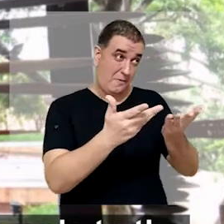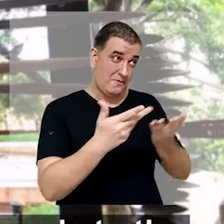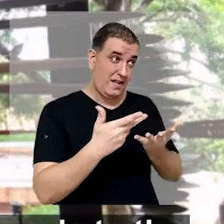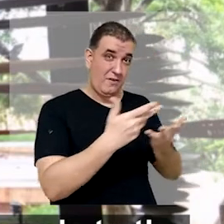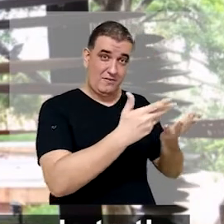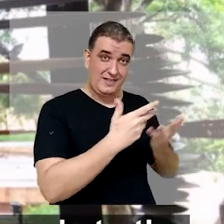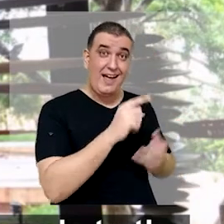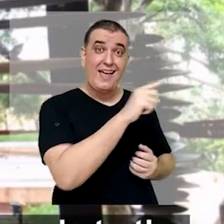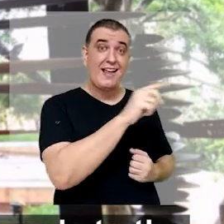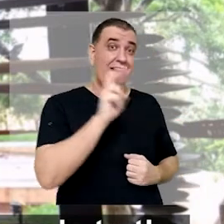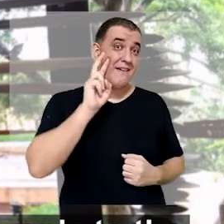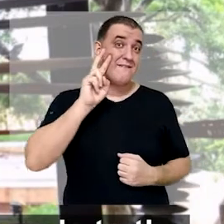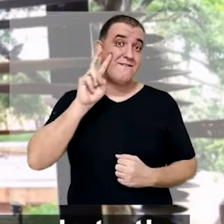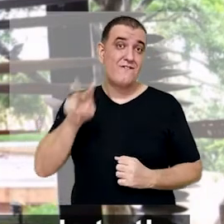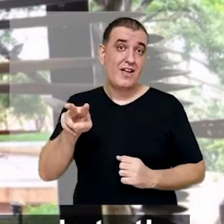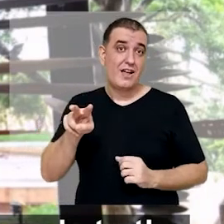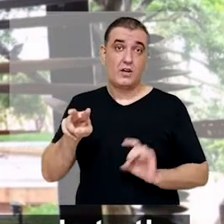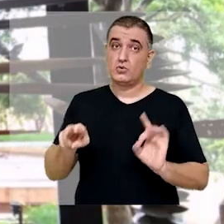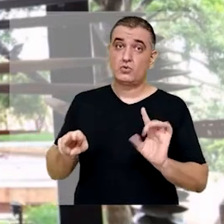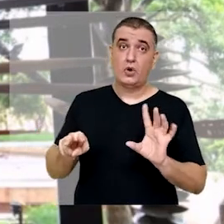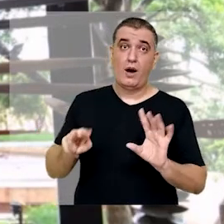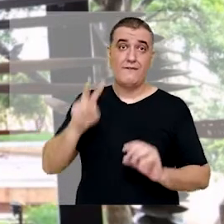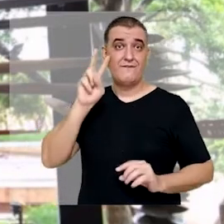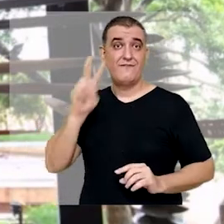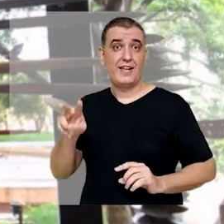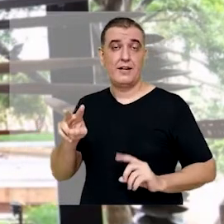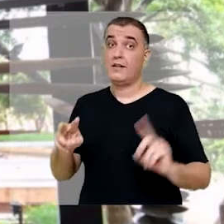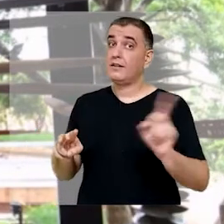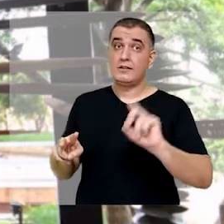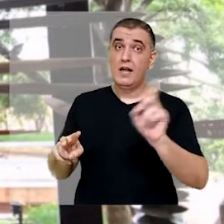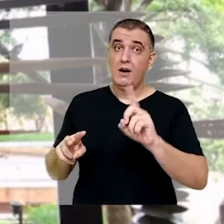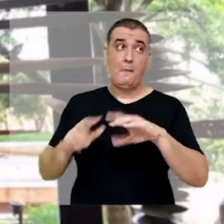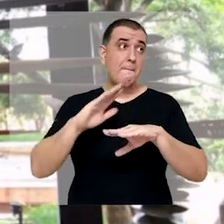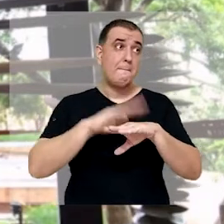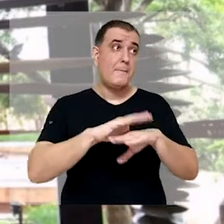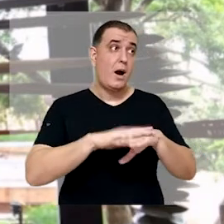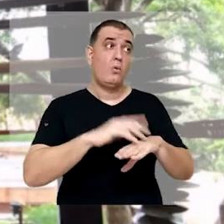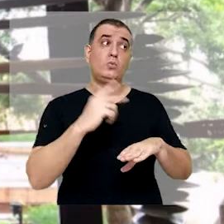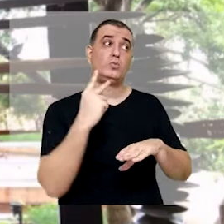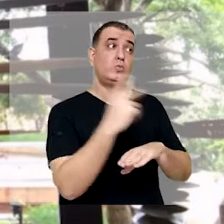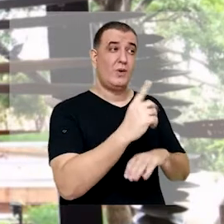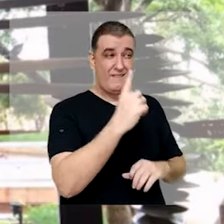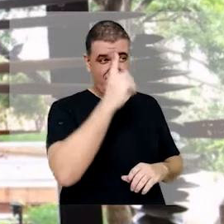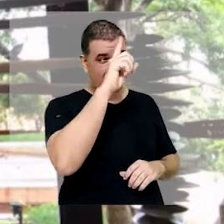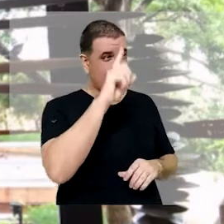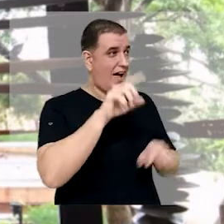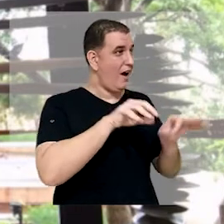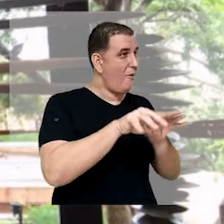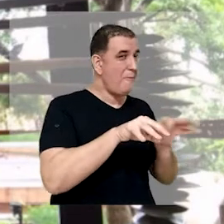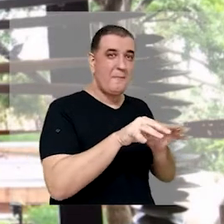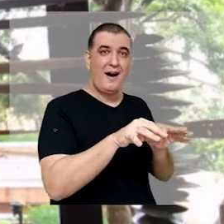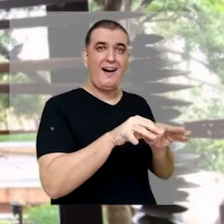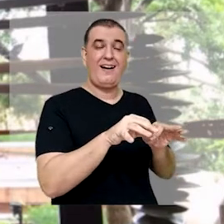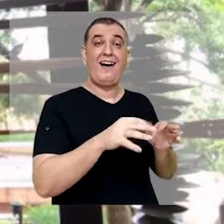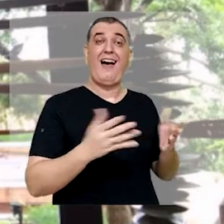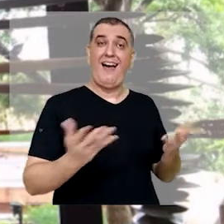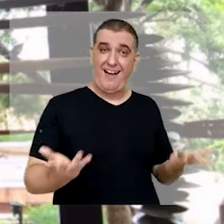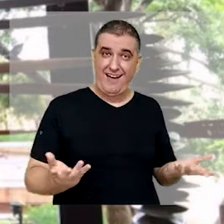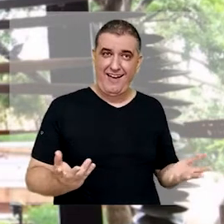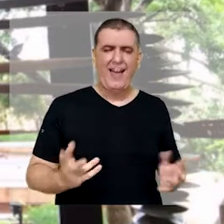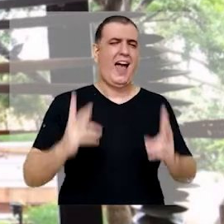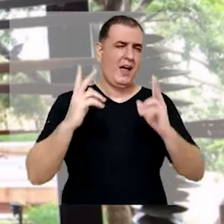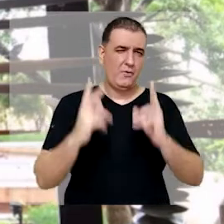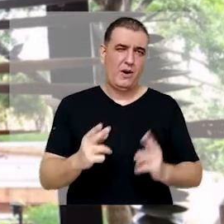apreciação, mas como dizendo que tem a possibilidade também delas criarem, também. Então você sabe que quando você